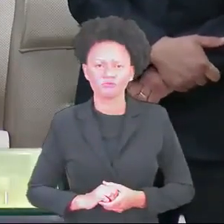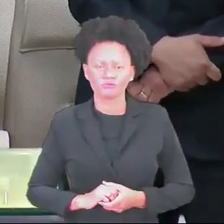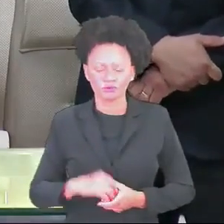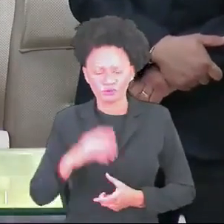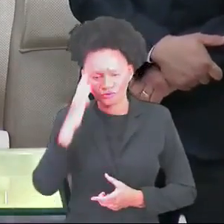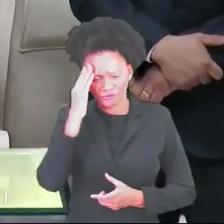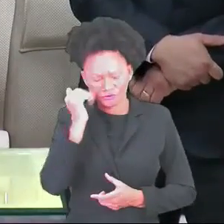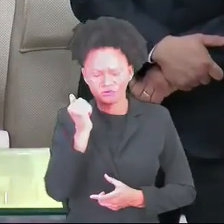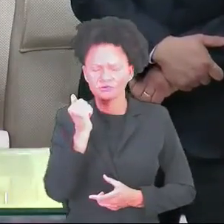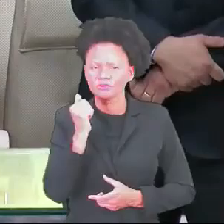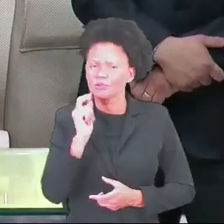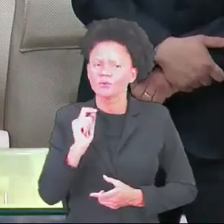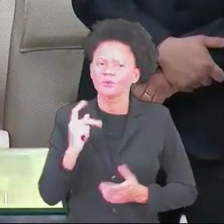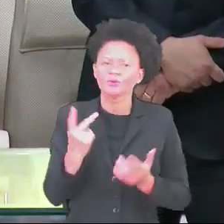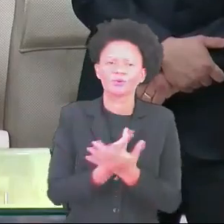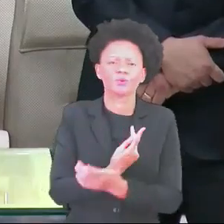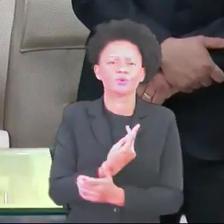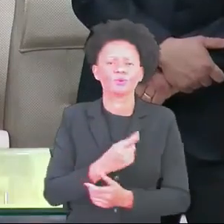sabe o que Deus faz?